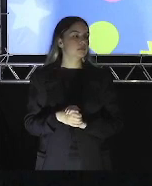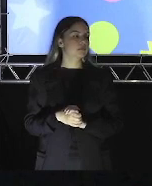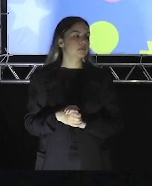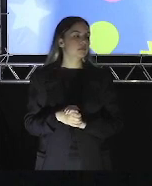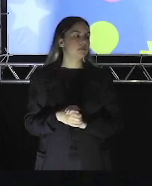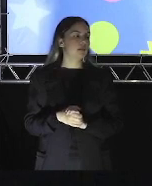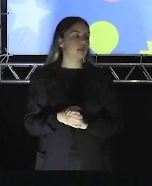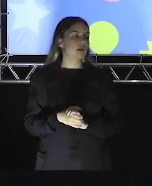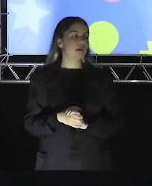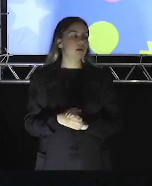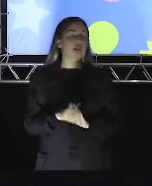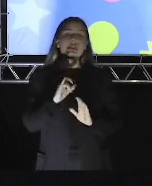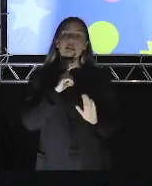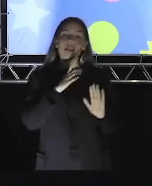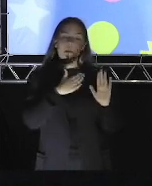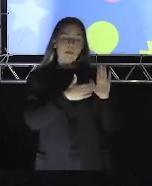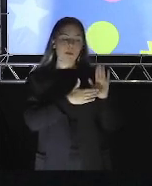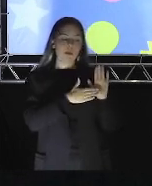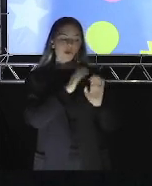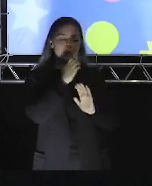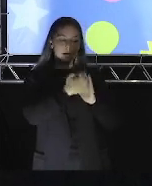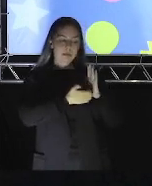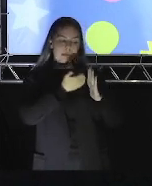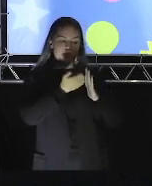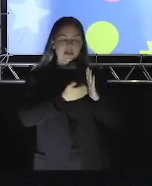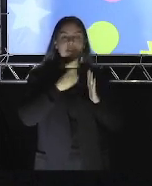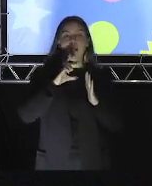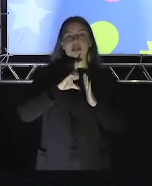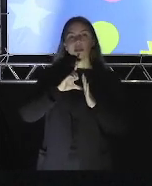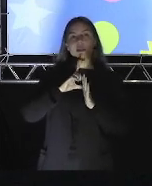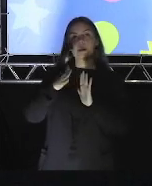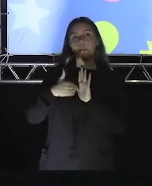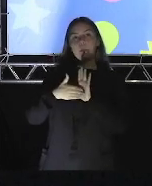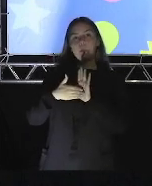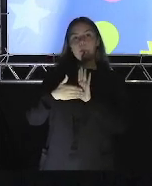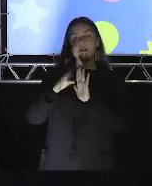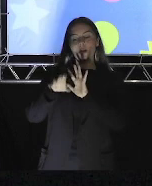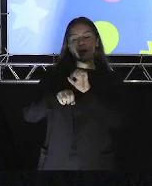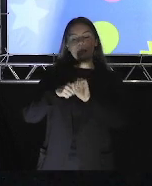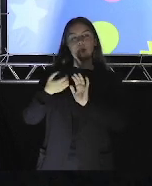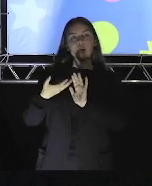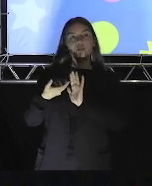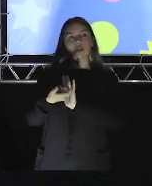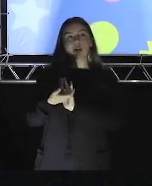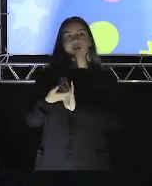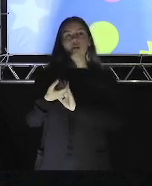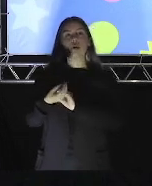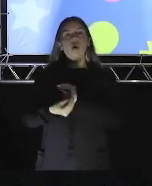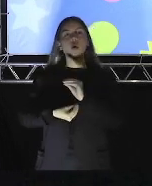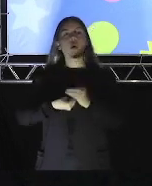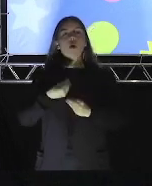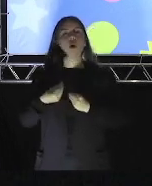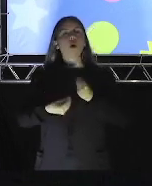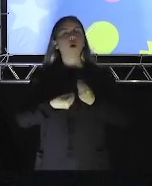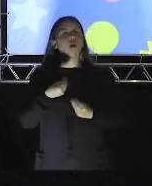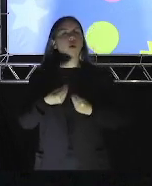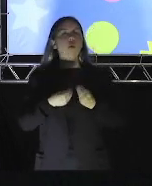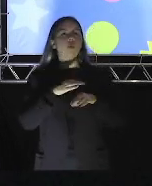Então, quando a gente tem o propósito da organização, a gente tem o propósito do capítulo de agilidade, como que eles se conversam ou não?